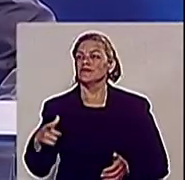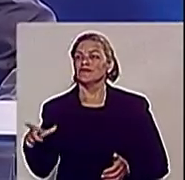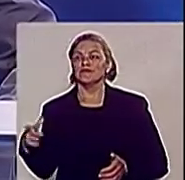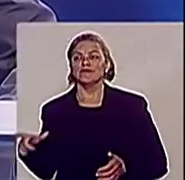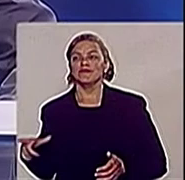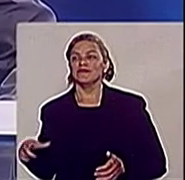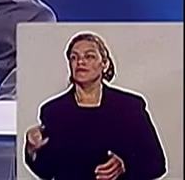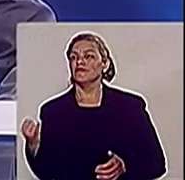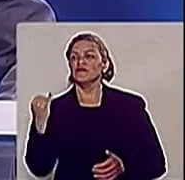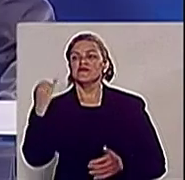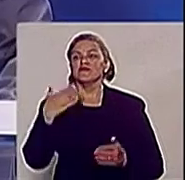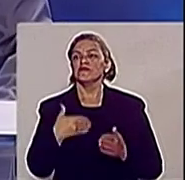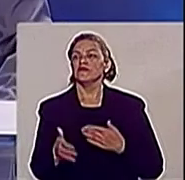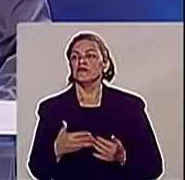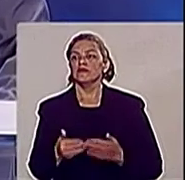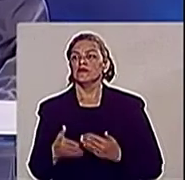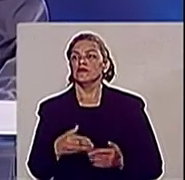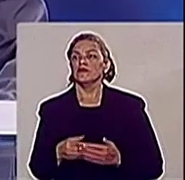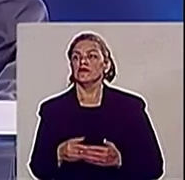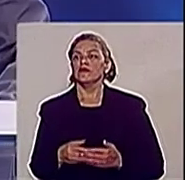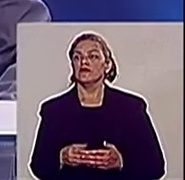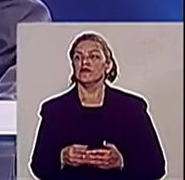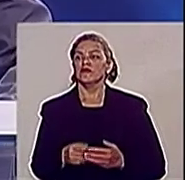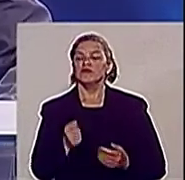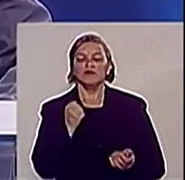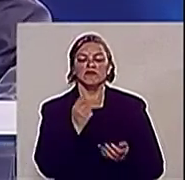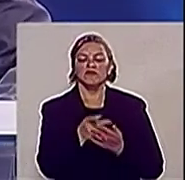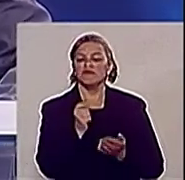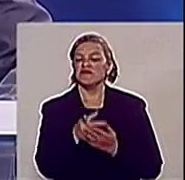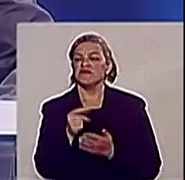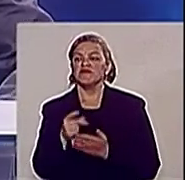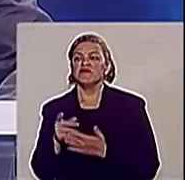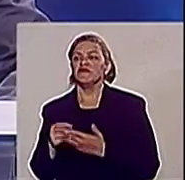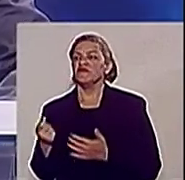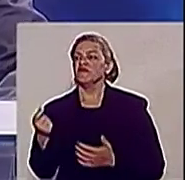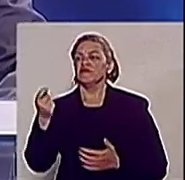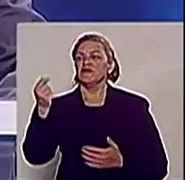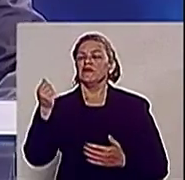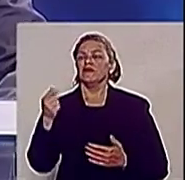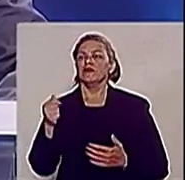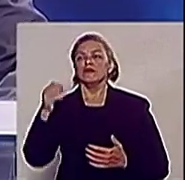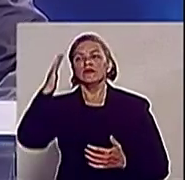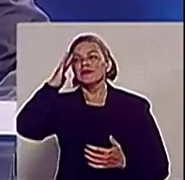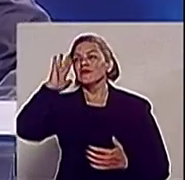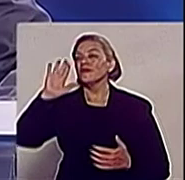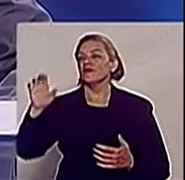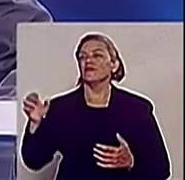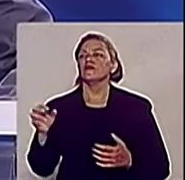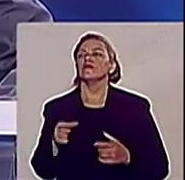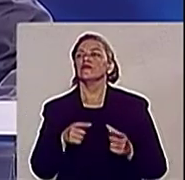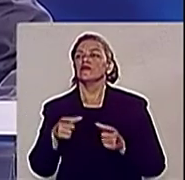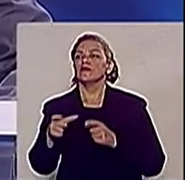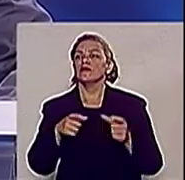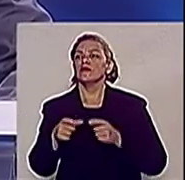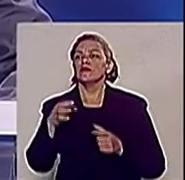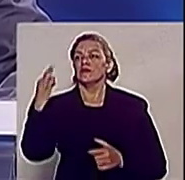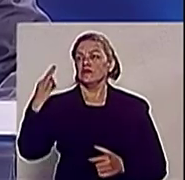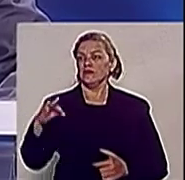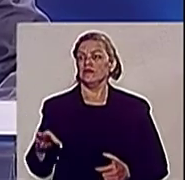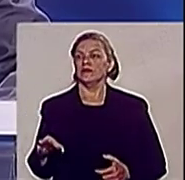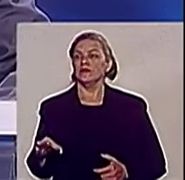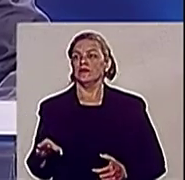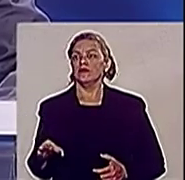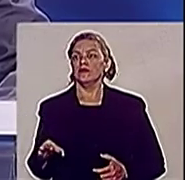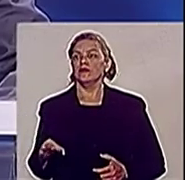Se gasta dinheiro ao bel prazer, sem saber no que precisa e aonde deve ser gasto. Foram citadas algumas obras.